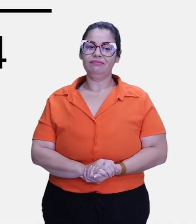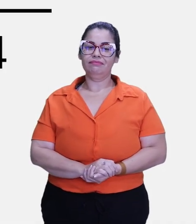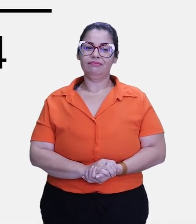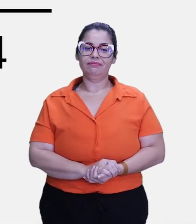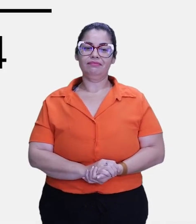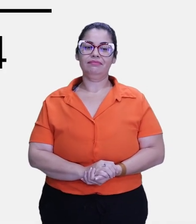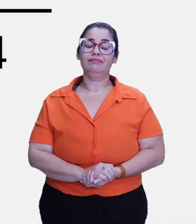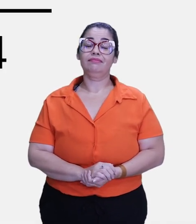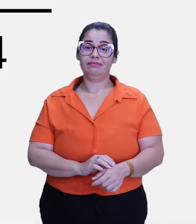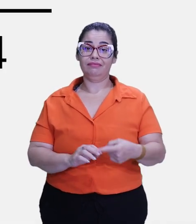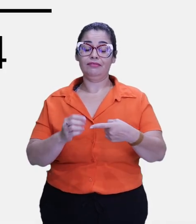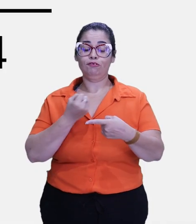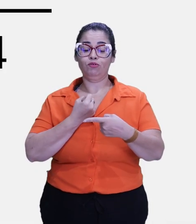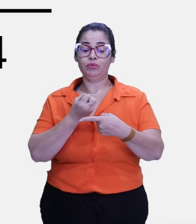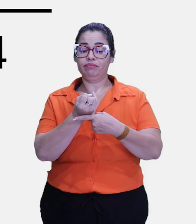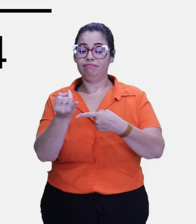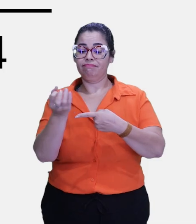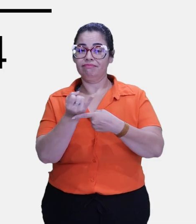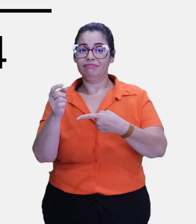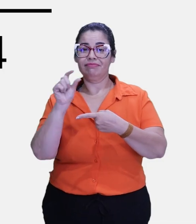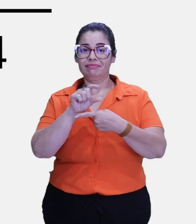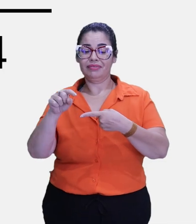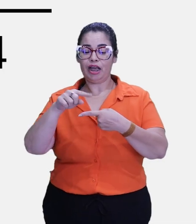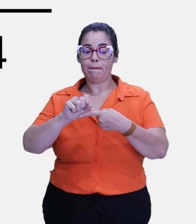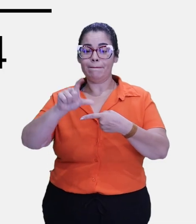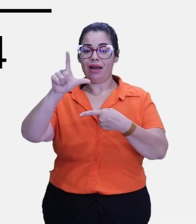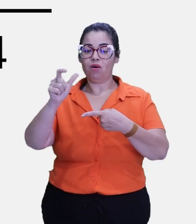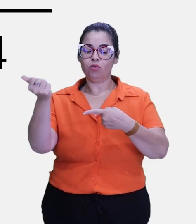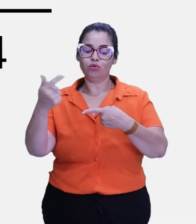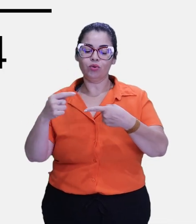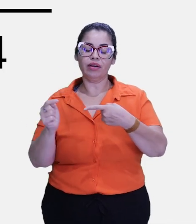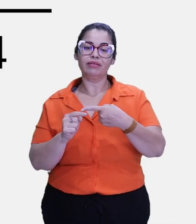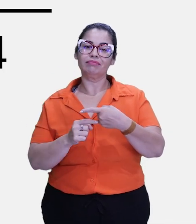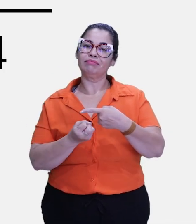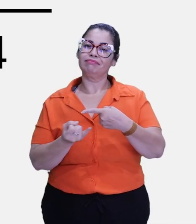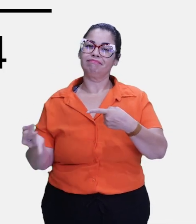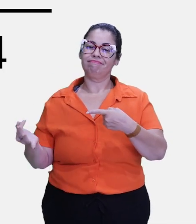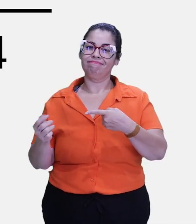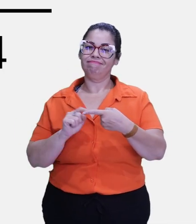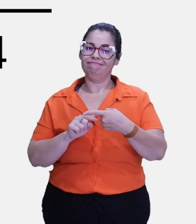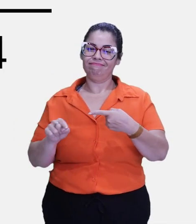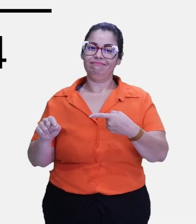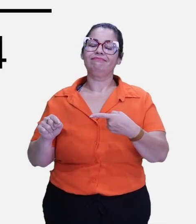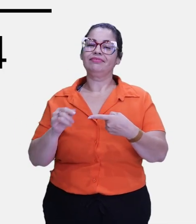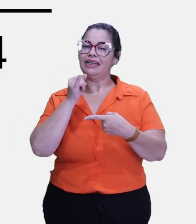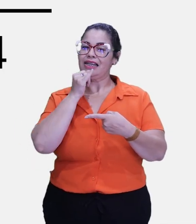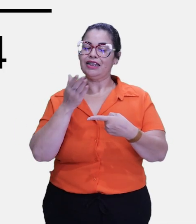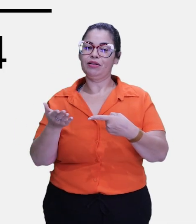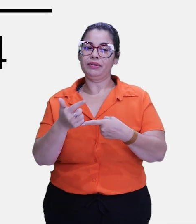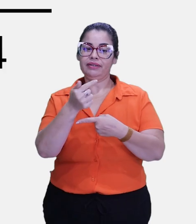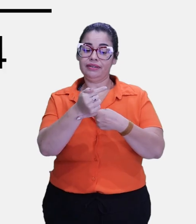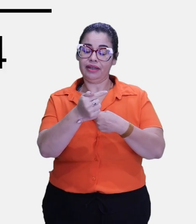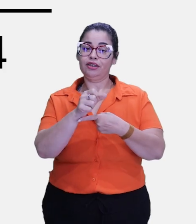As frações impróprias são aquelas em que o numerador é maior que o denominador, como nestes exemplos que nós temos